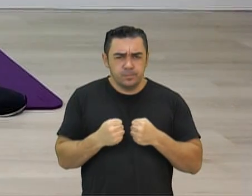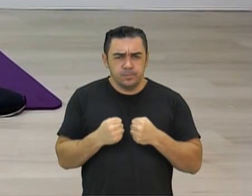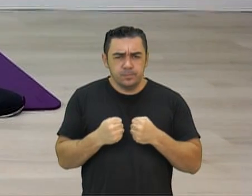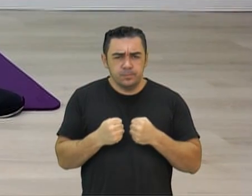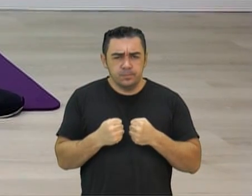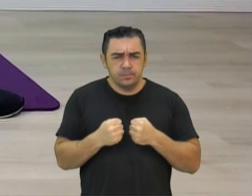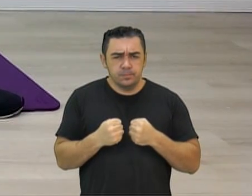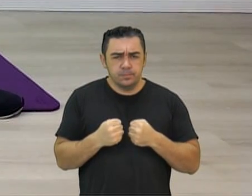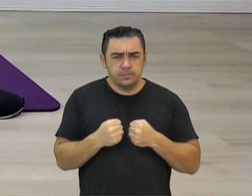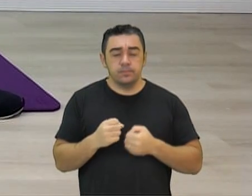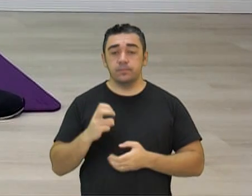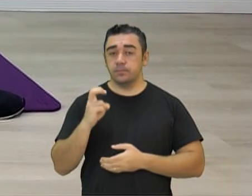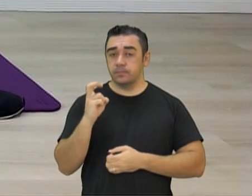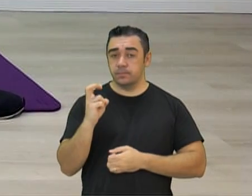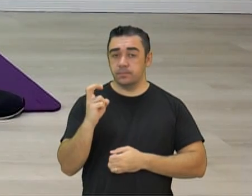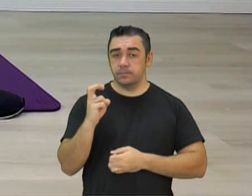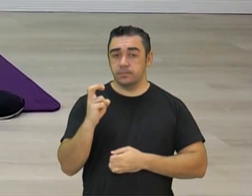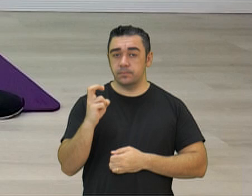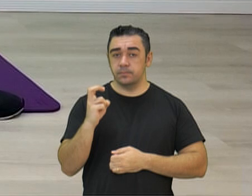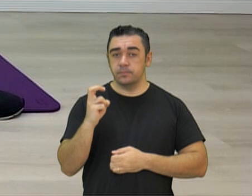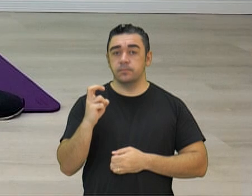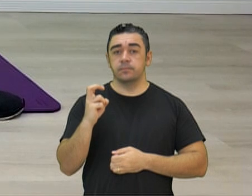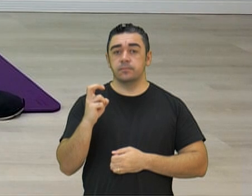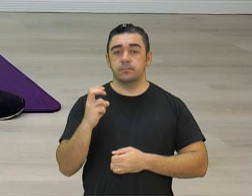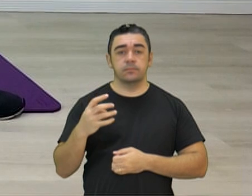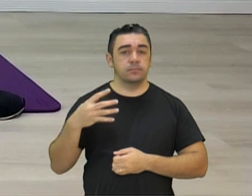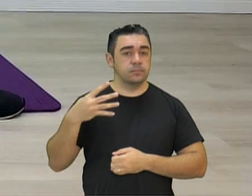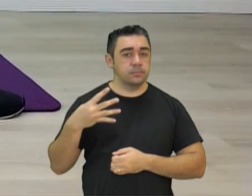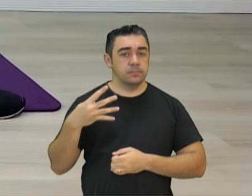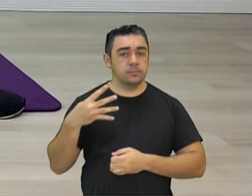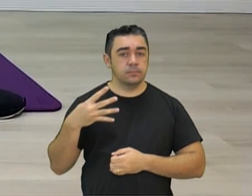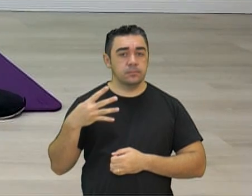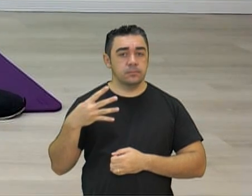contrai. 5, 4,